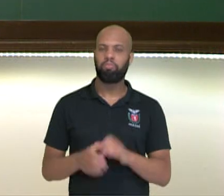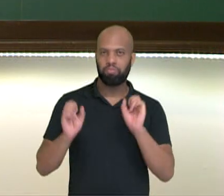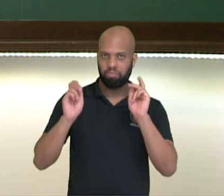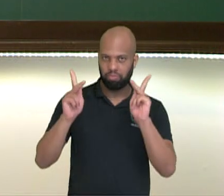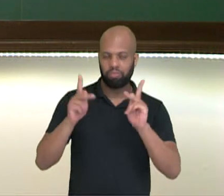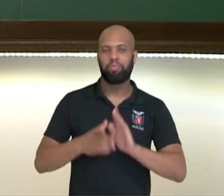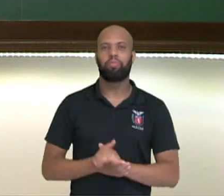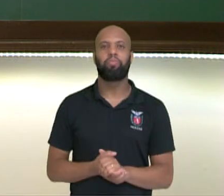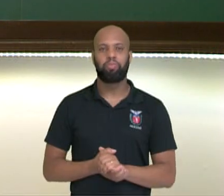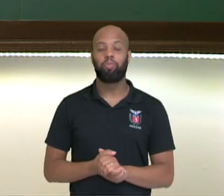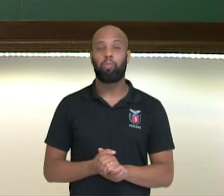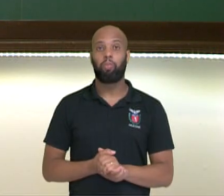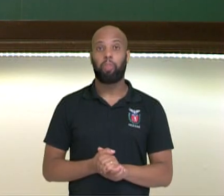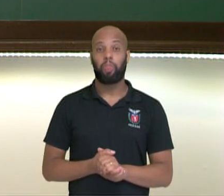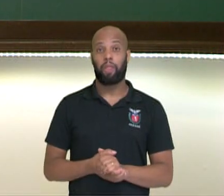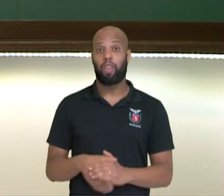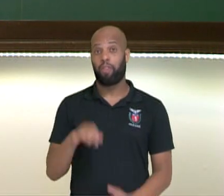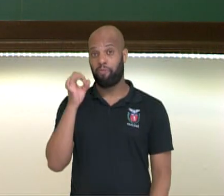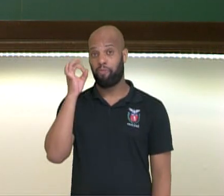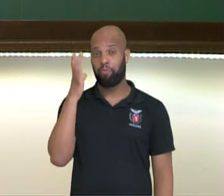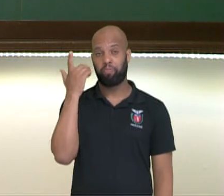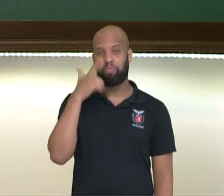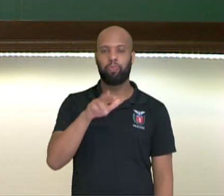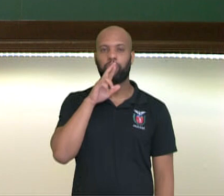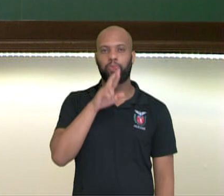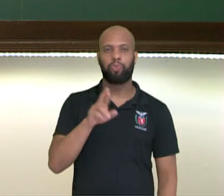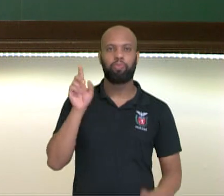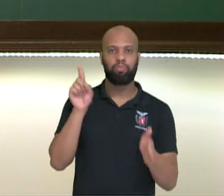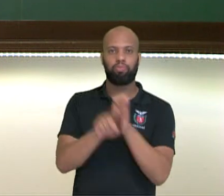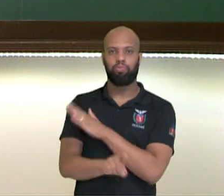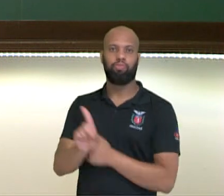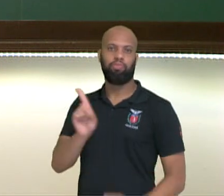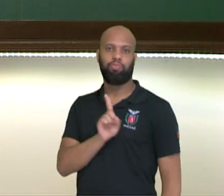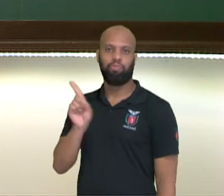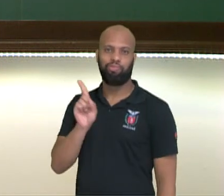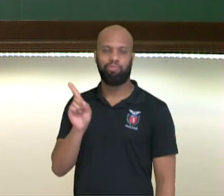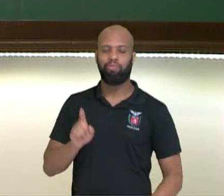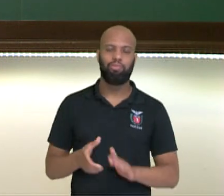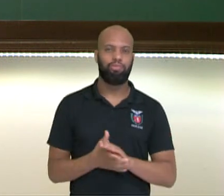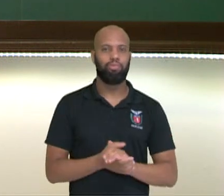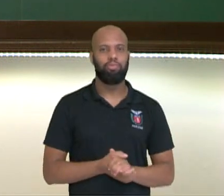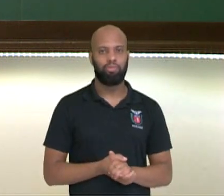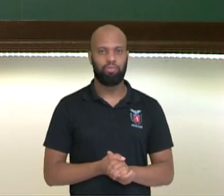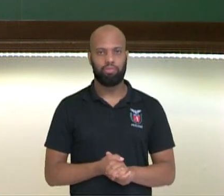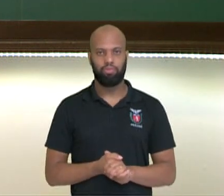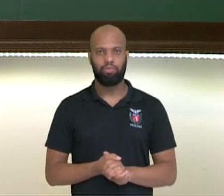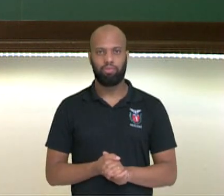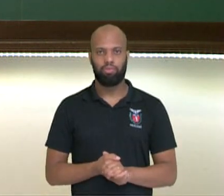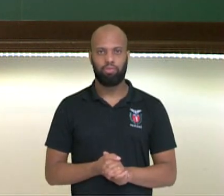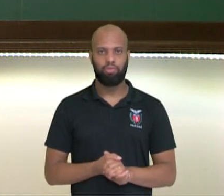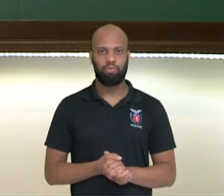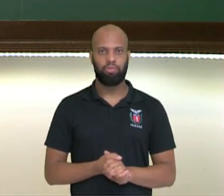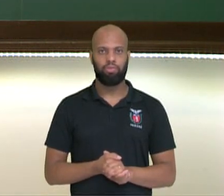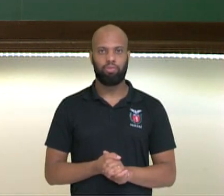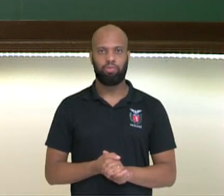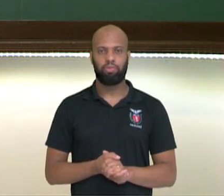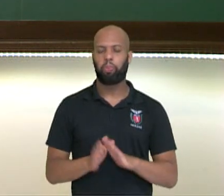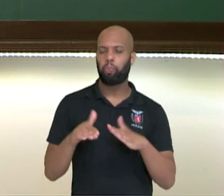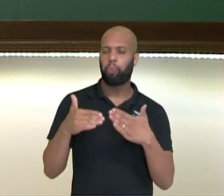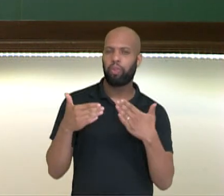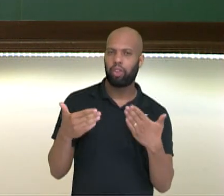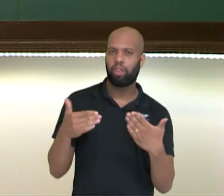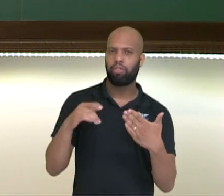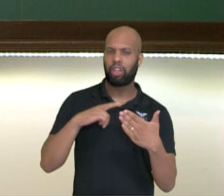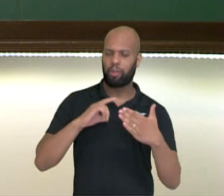Ok, deve ser bem fácil de você resolver esse quiz, porque basta lembrar o que o professor falou, né? Será que um